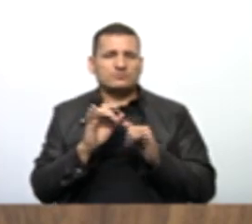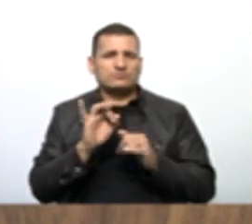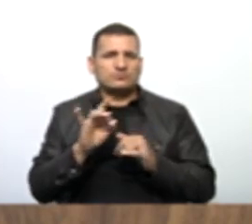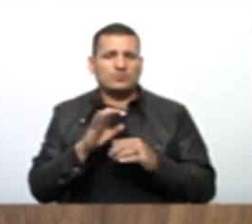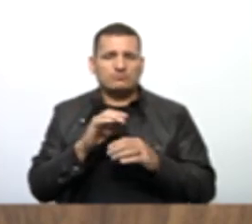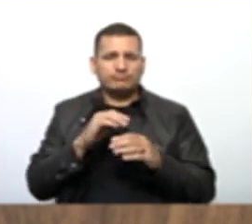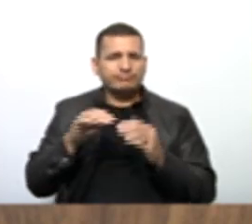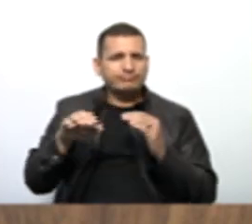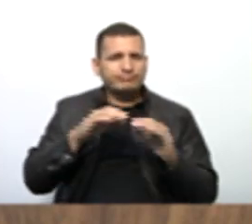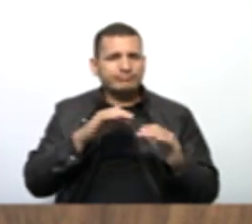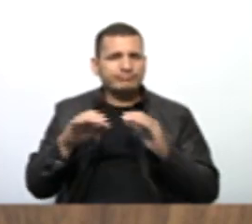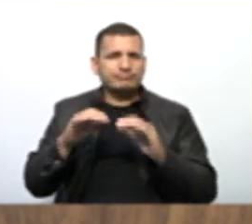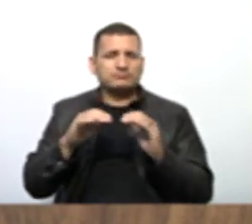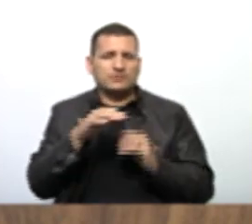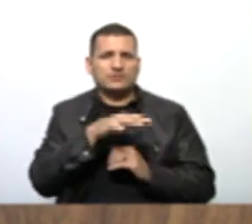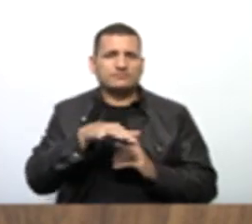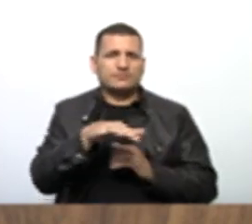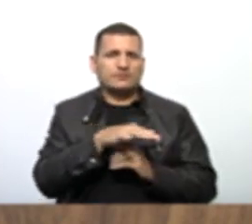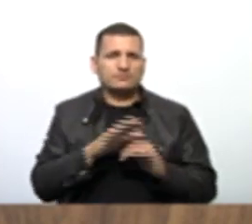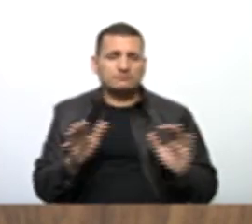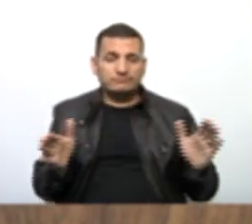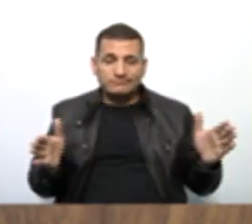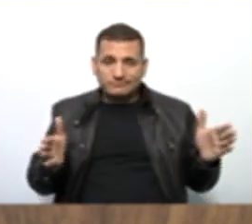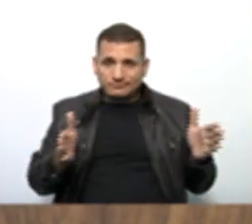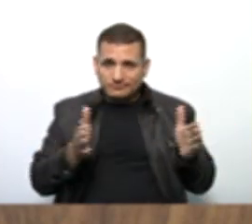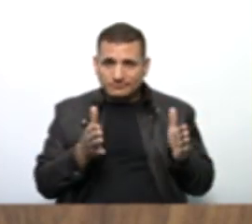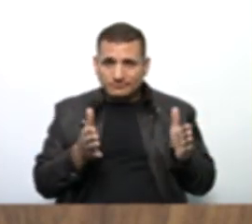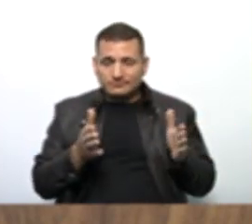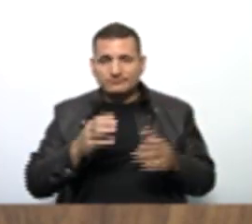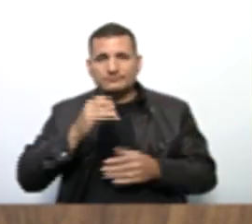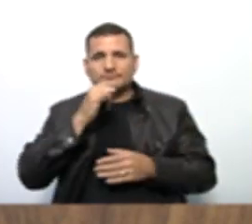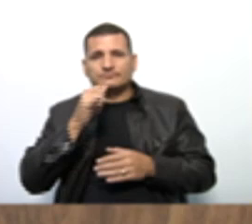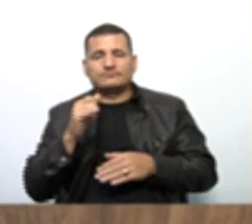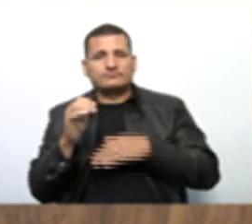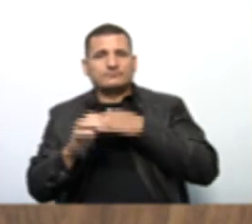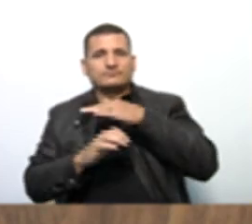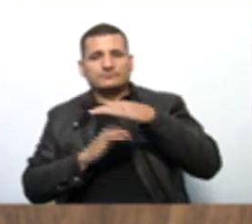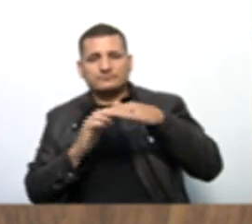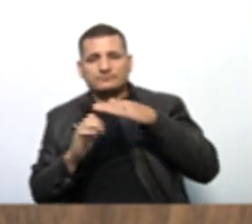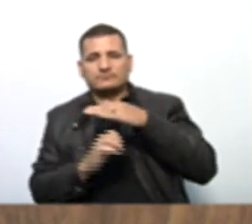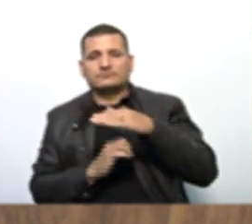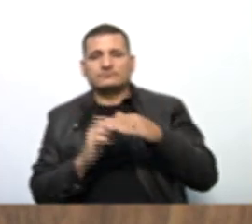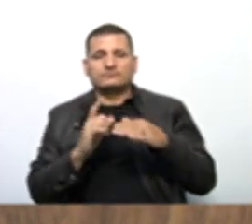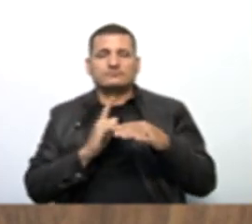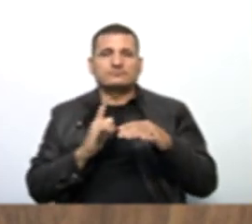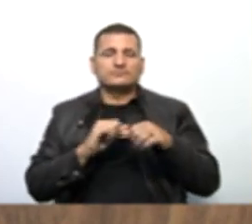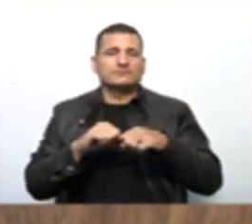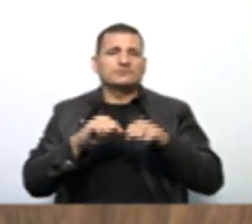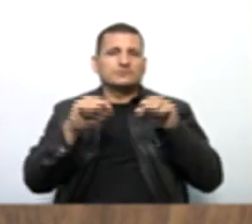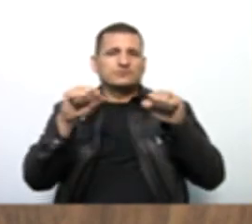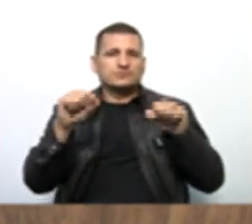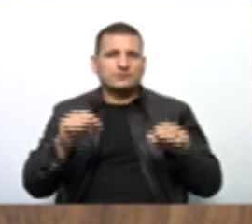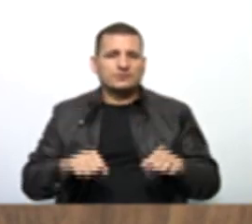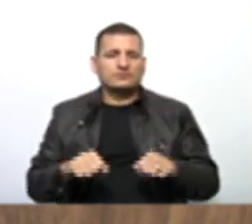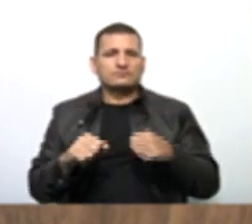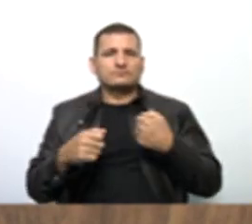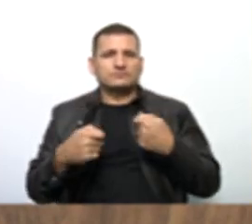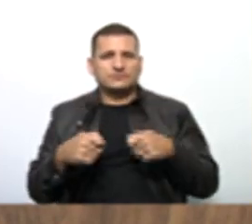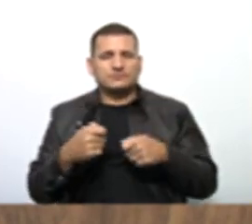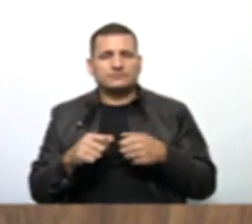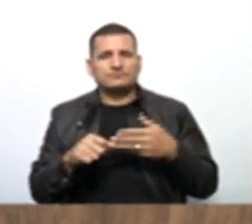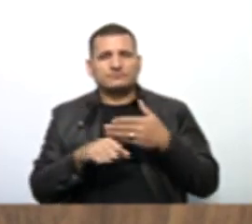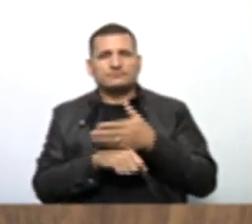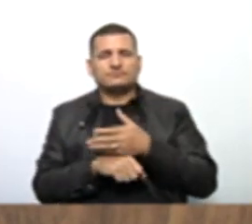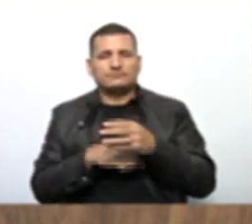que é um espaço pequeno se foi em uma empresa em que você tem sistemas comerciais precisa acessar bancos de dados